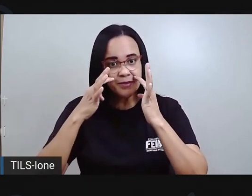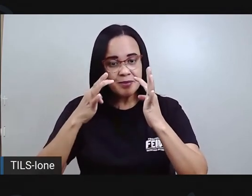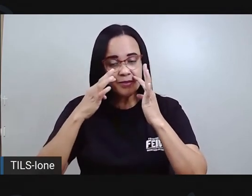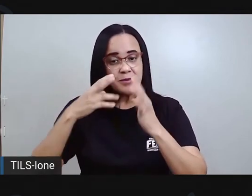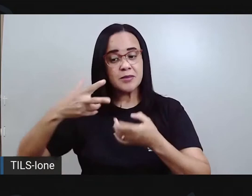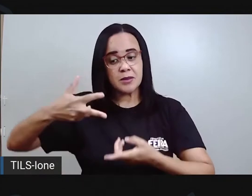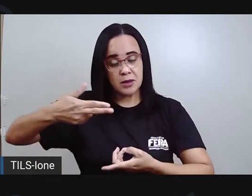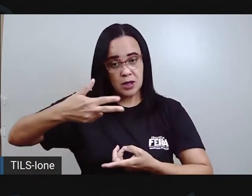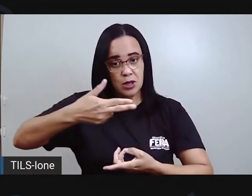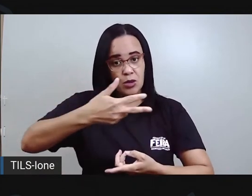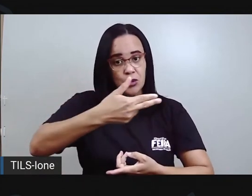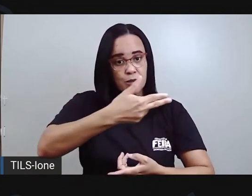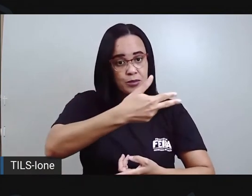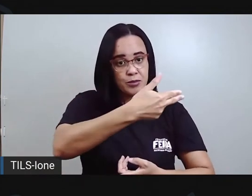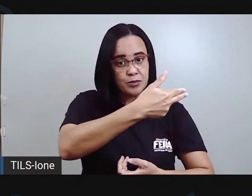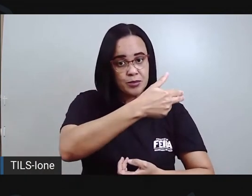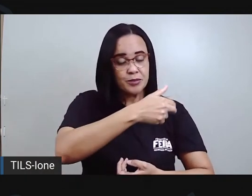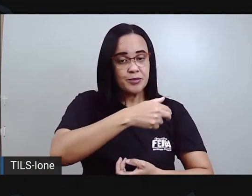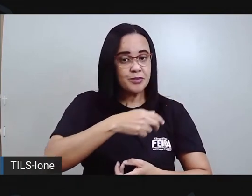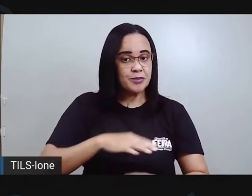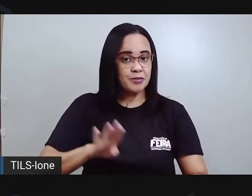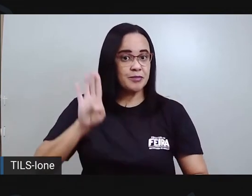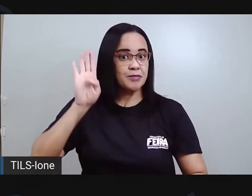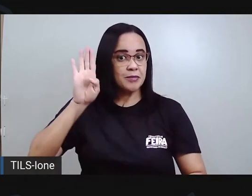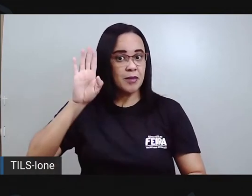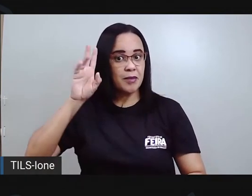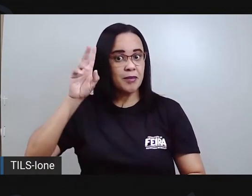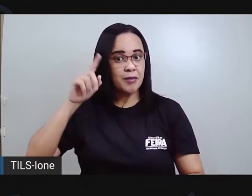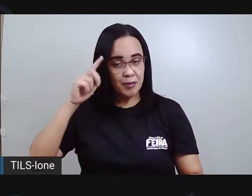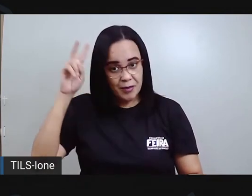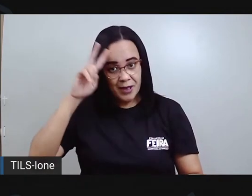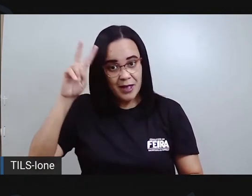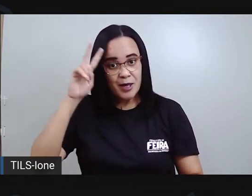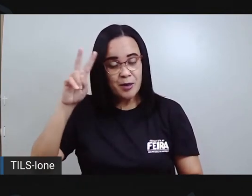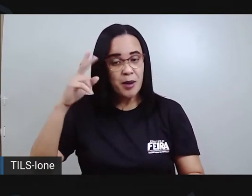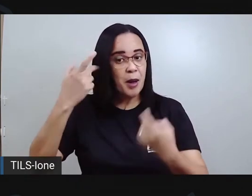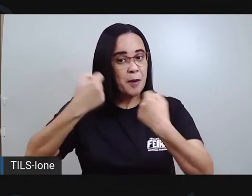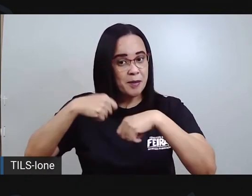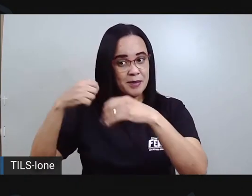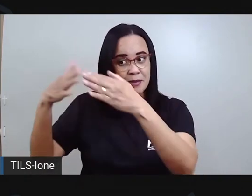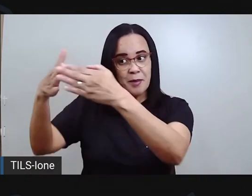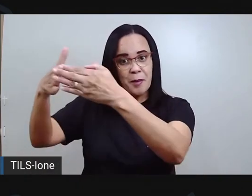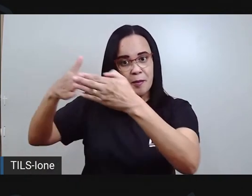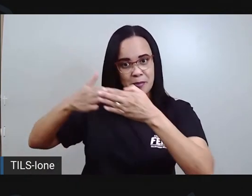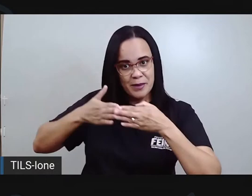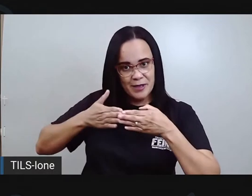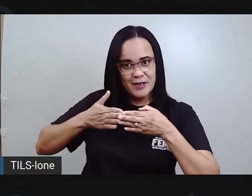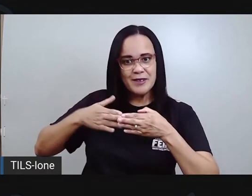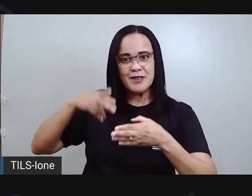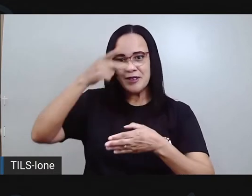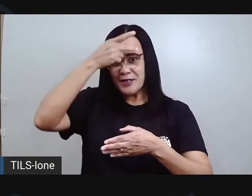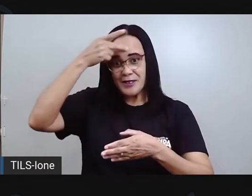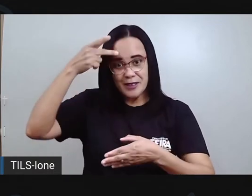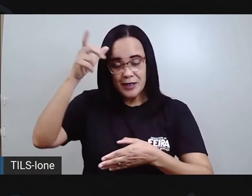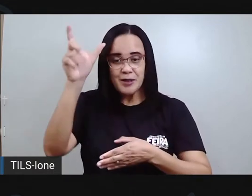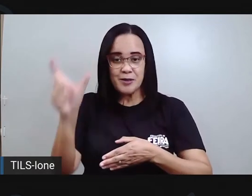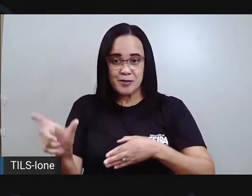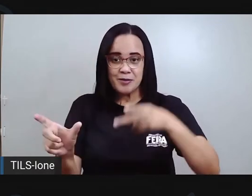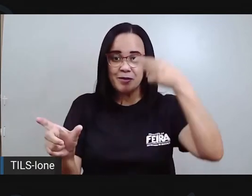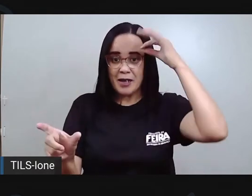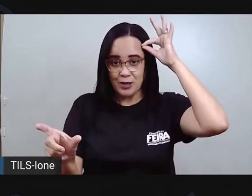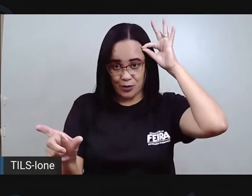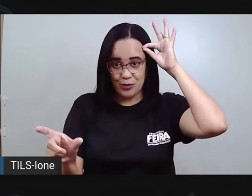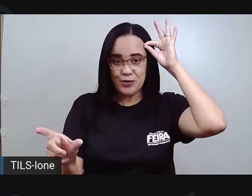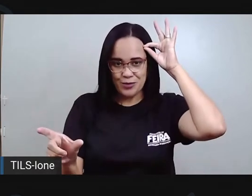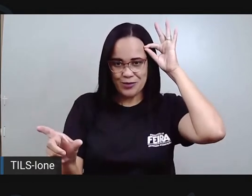hora de cortar, quem ainda não consegue, precisa pedir ajuda de um adulto. Tá combinado? Então